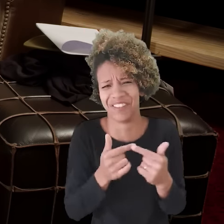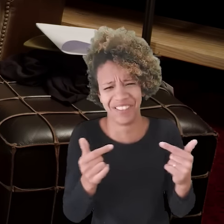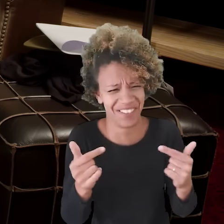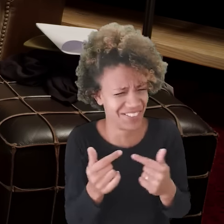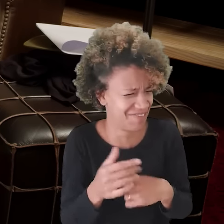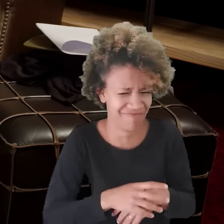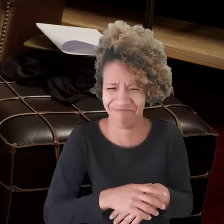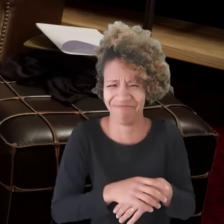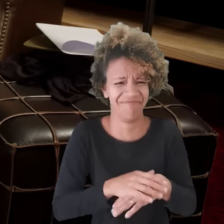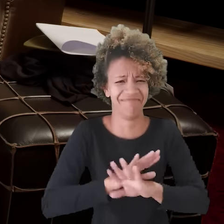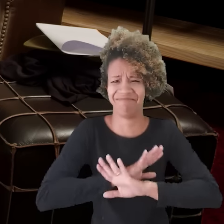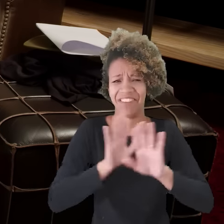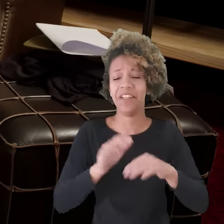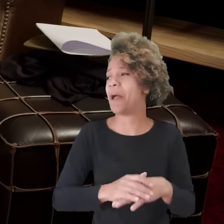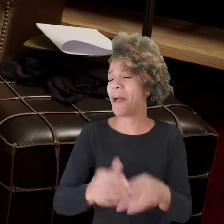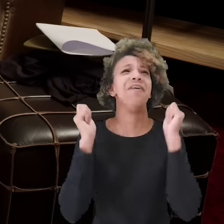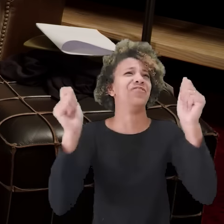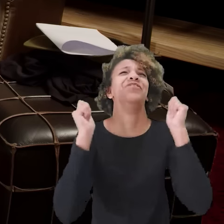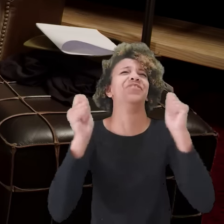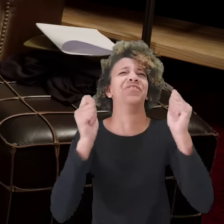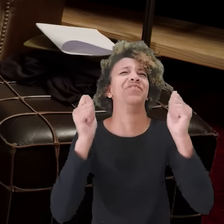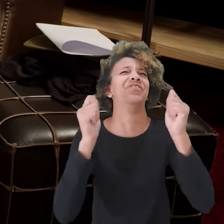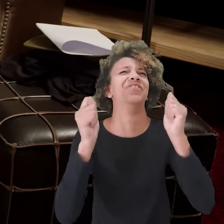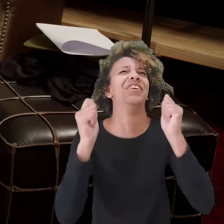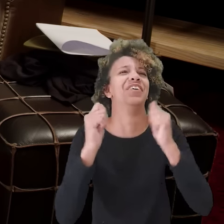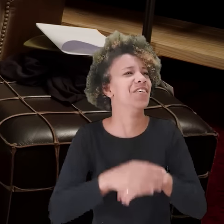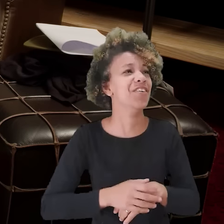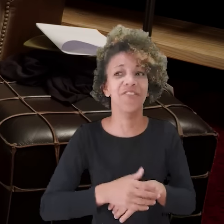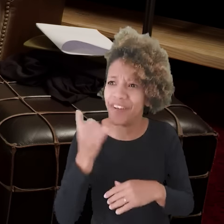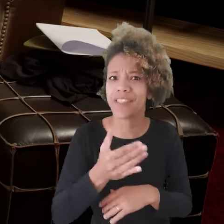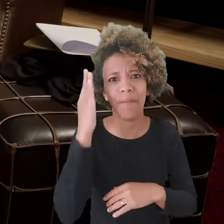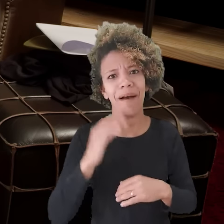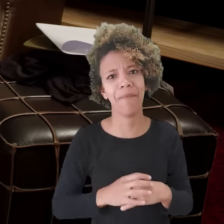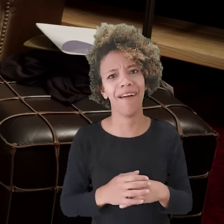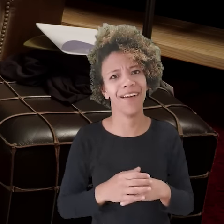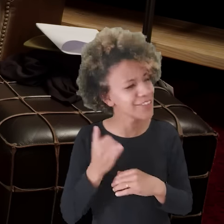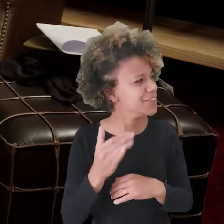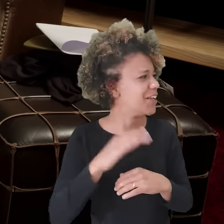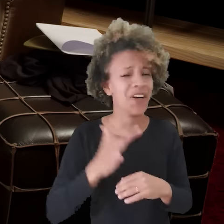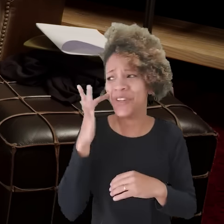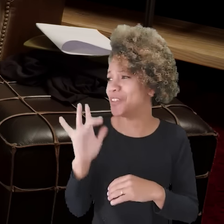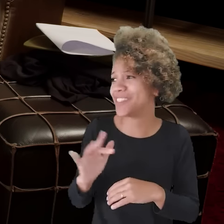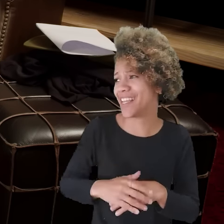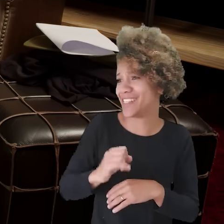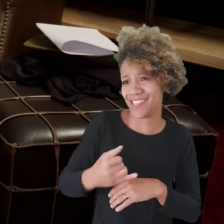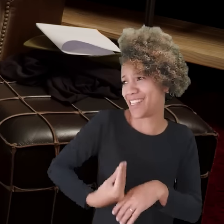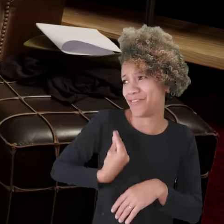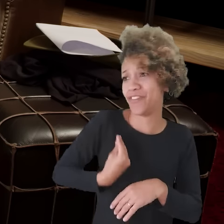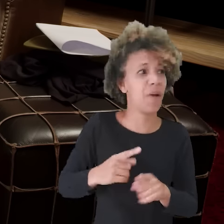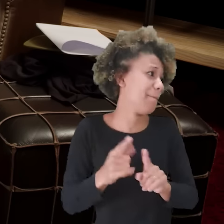Tá bom cara seria busca mais finalmente finalmente essa merda aí faz isso promove isso